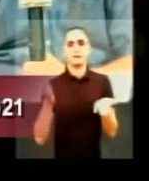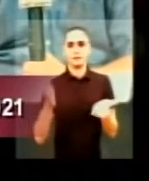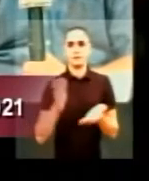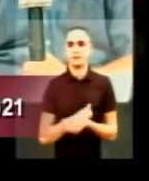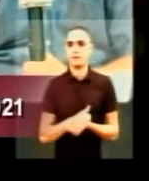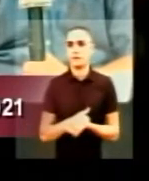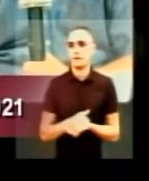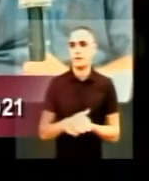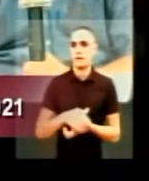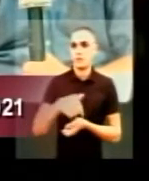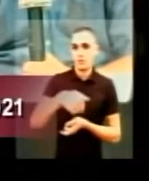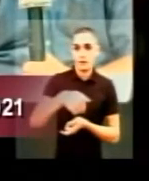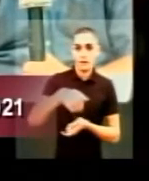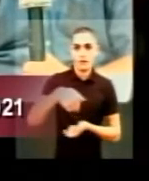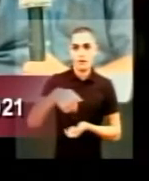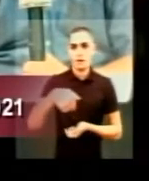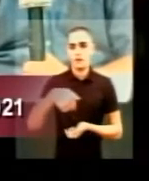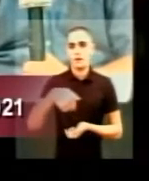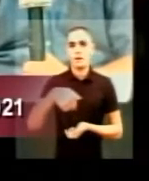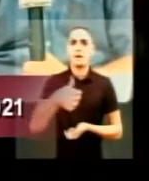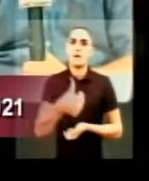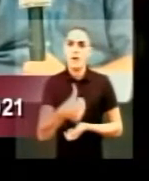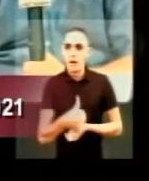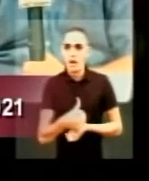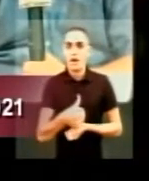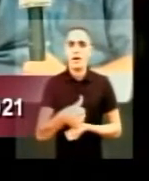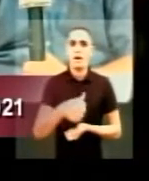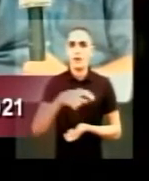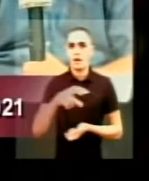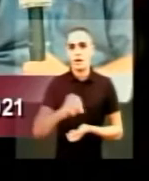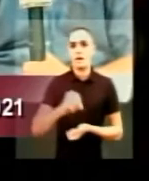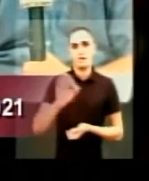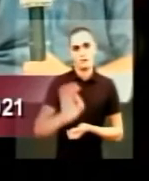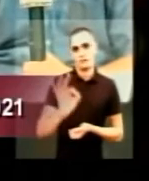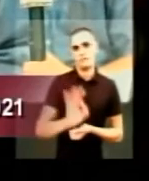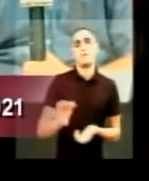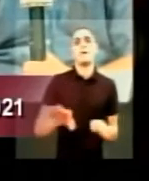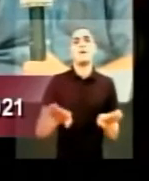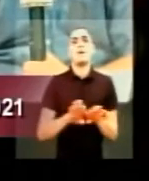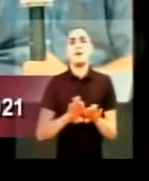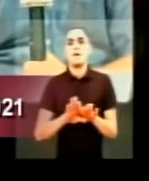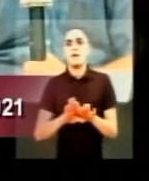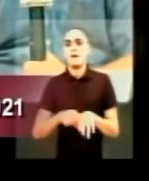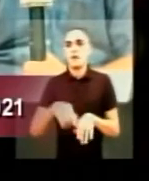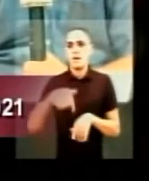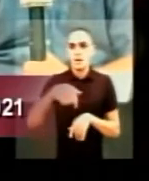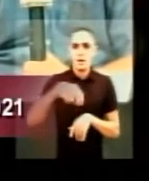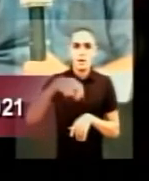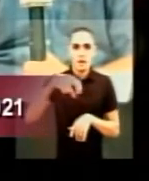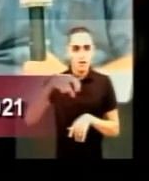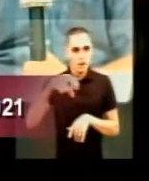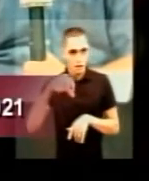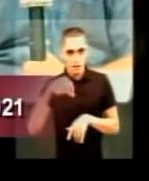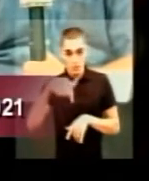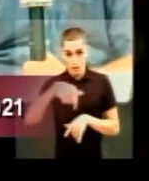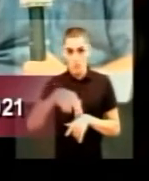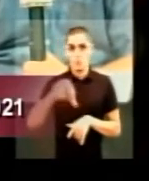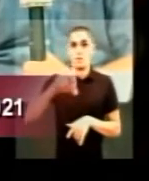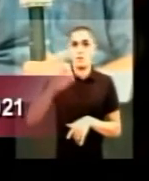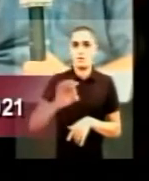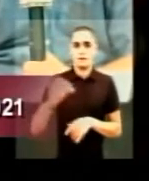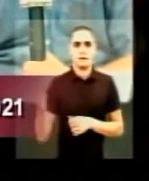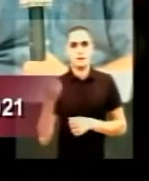de 39% para os casos graves. Esse índice